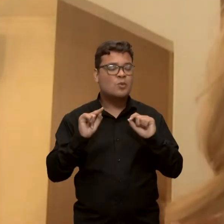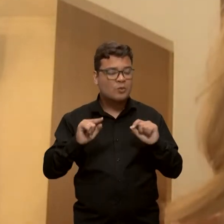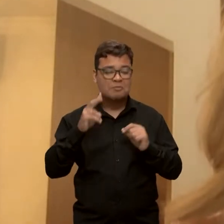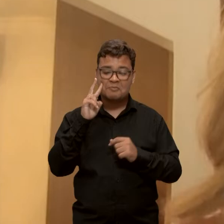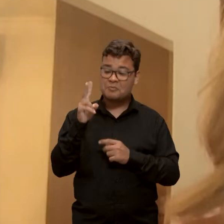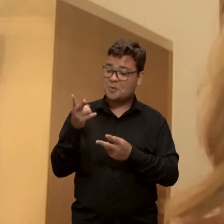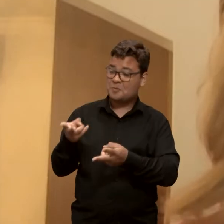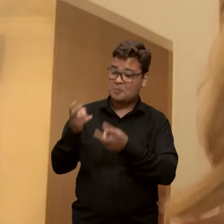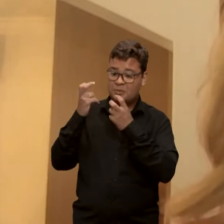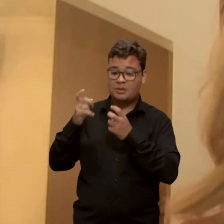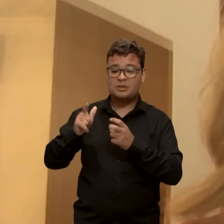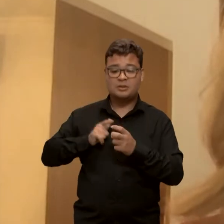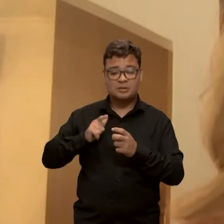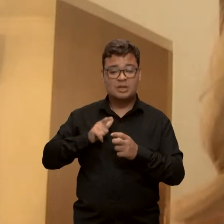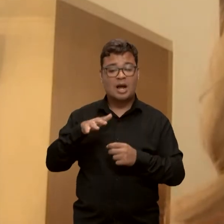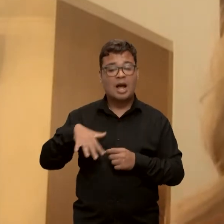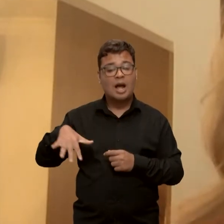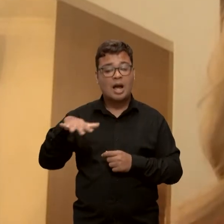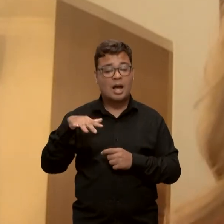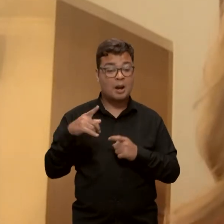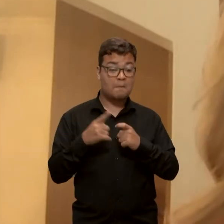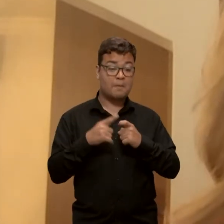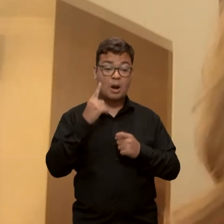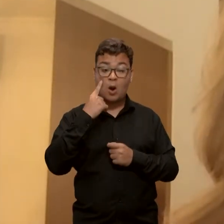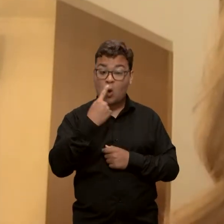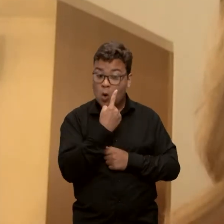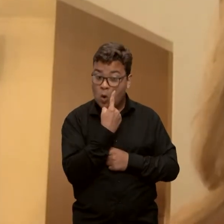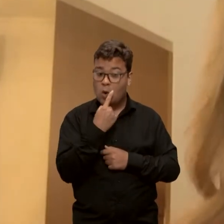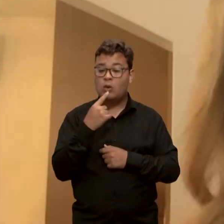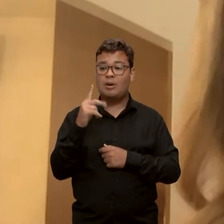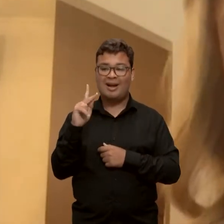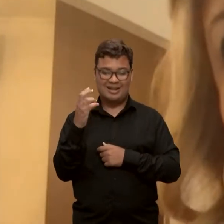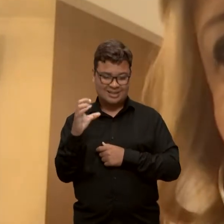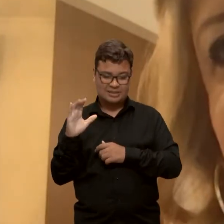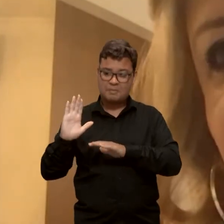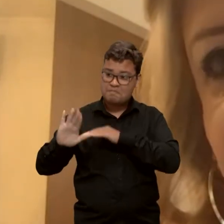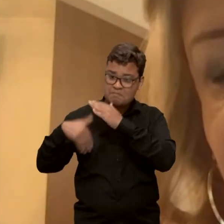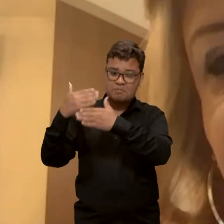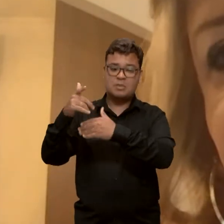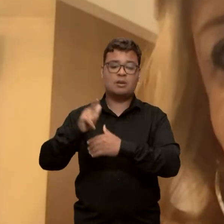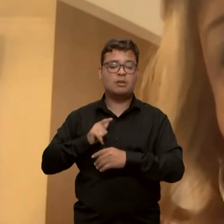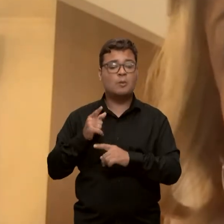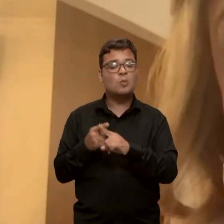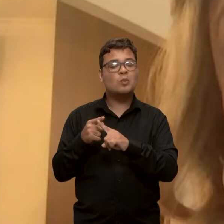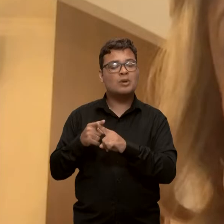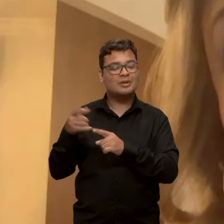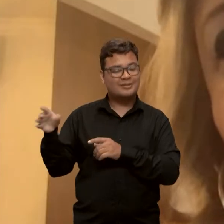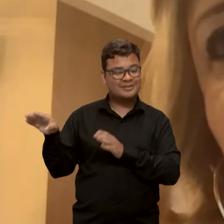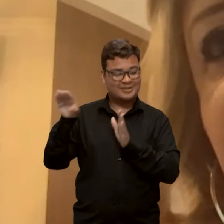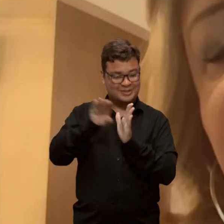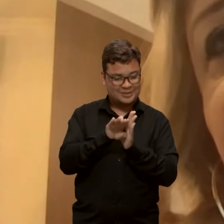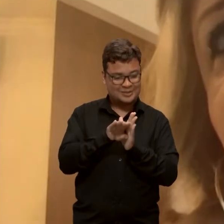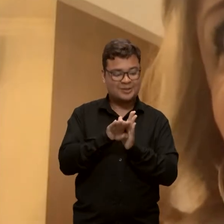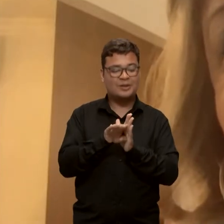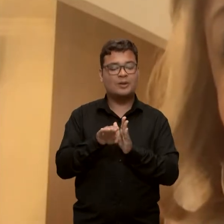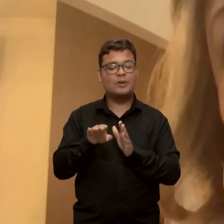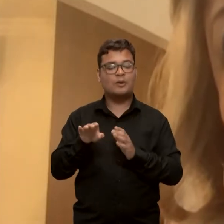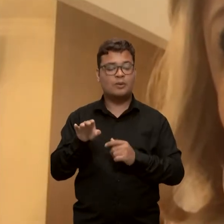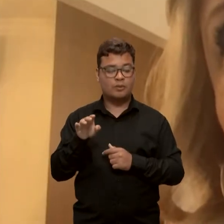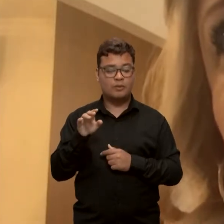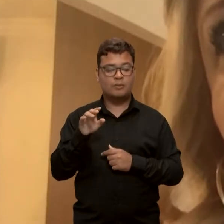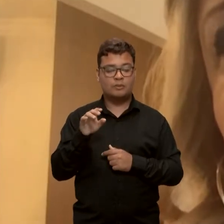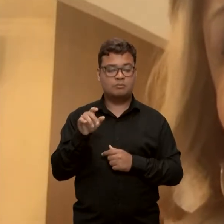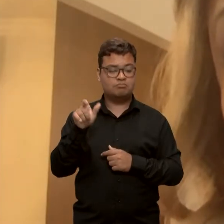avanço da oftalmologia no Hospital das Clínicas, com a chegada do Dr. Marcos Ávila, que a oftalmologia ela